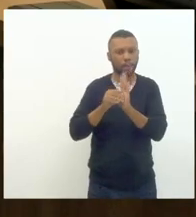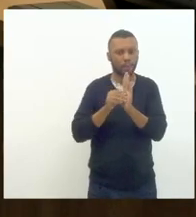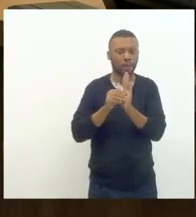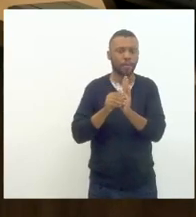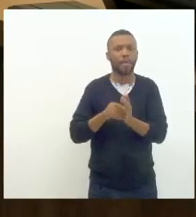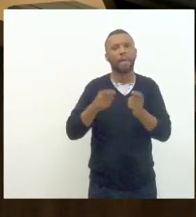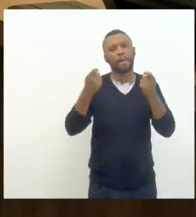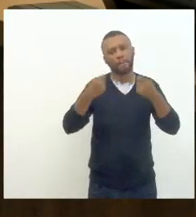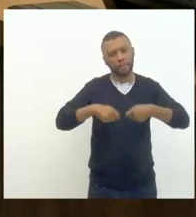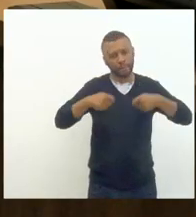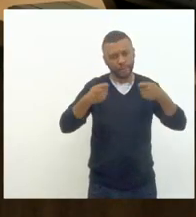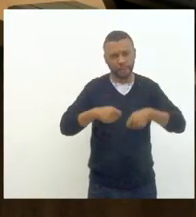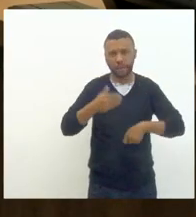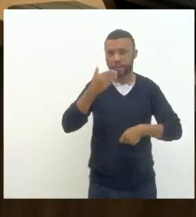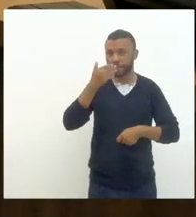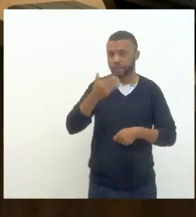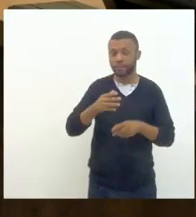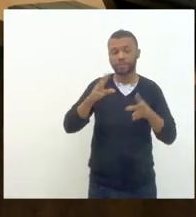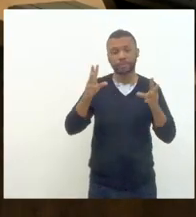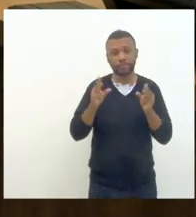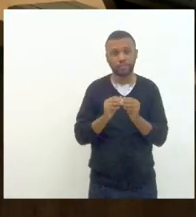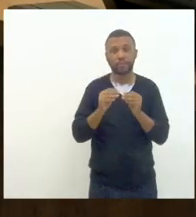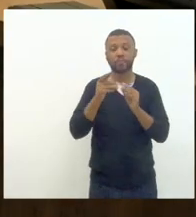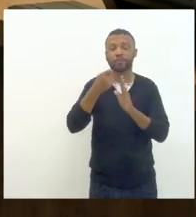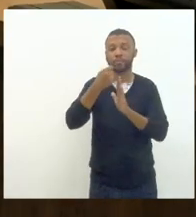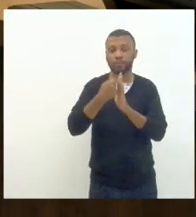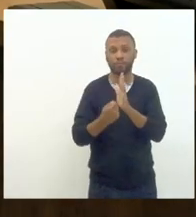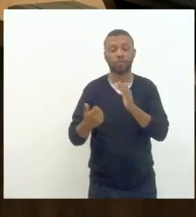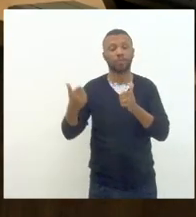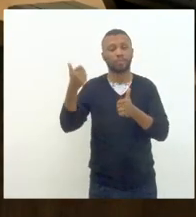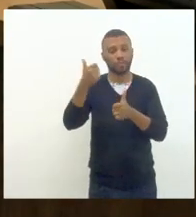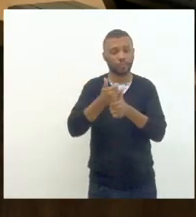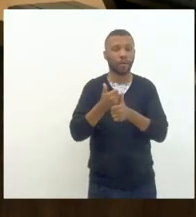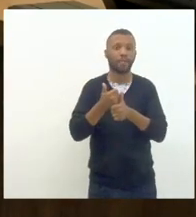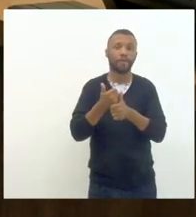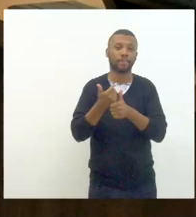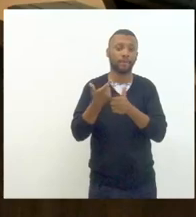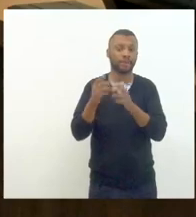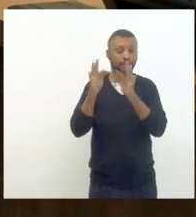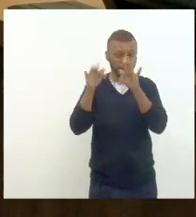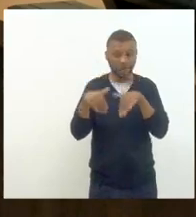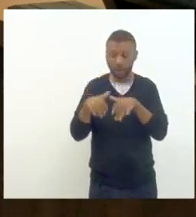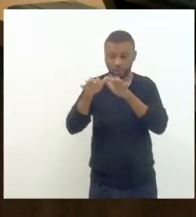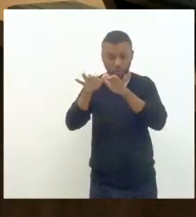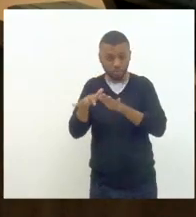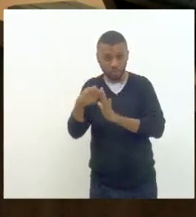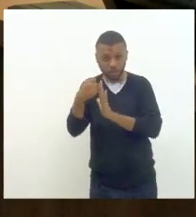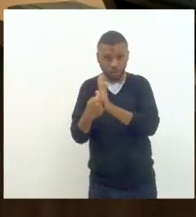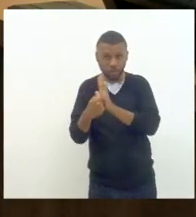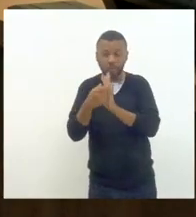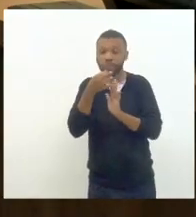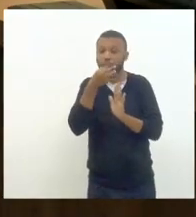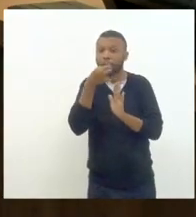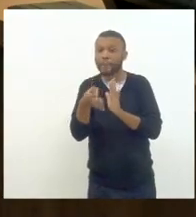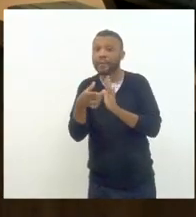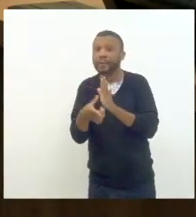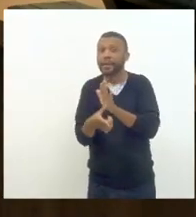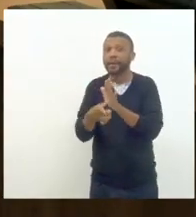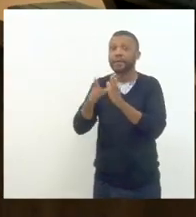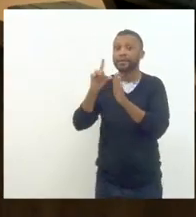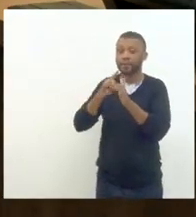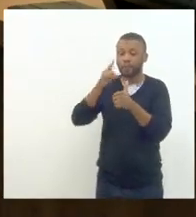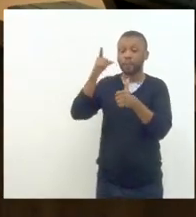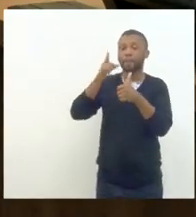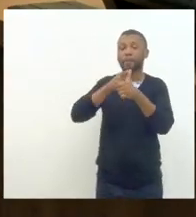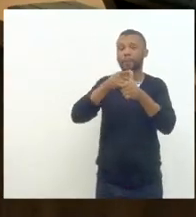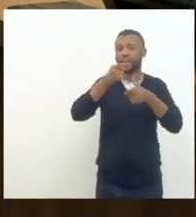ser concluído por substitutivo com forma final de redação do parecer em